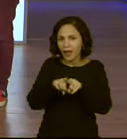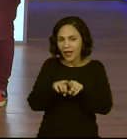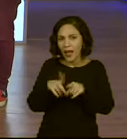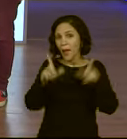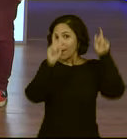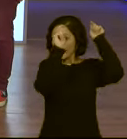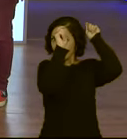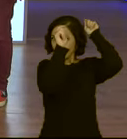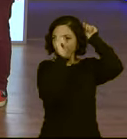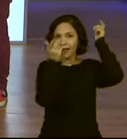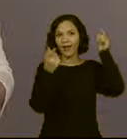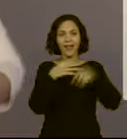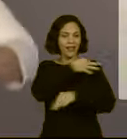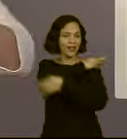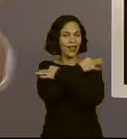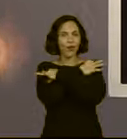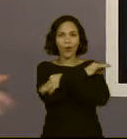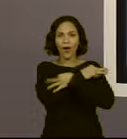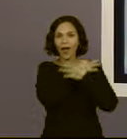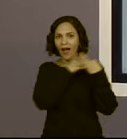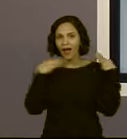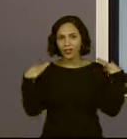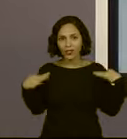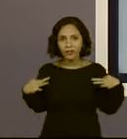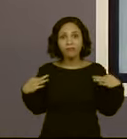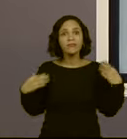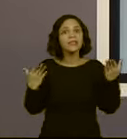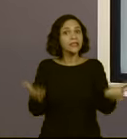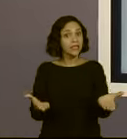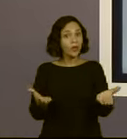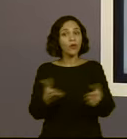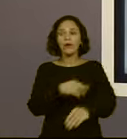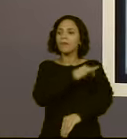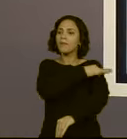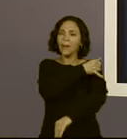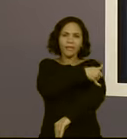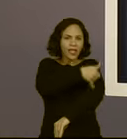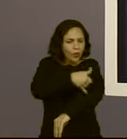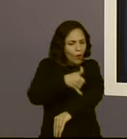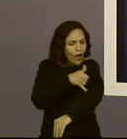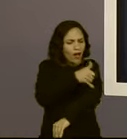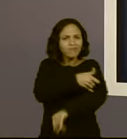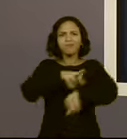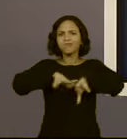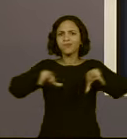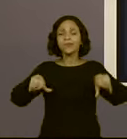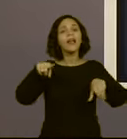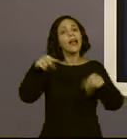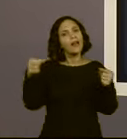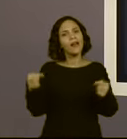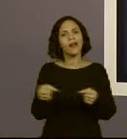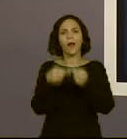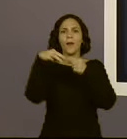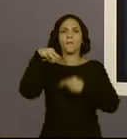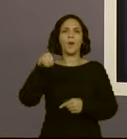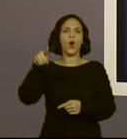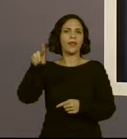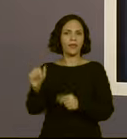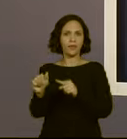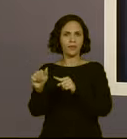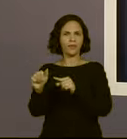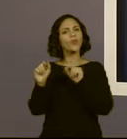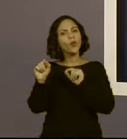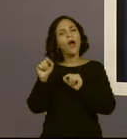o boné as tatuagens tudo isso são elementos da moda a moda é uma maneira da gente se